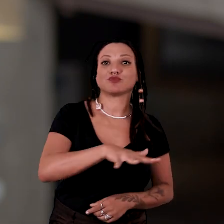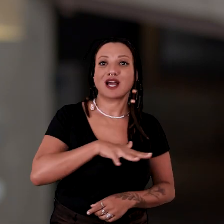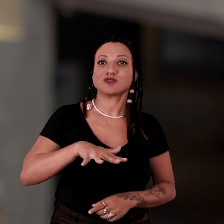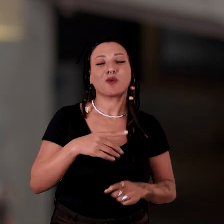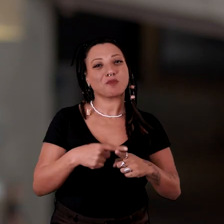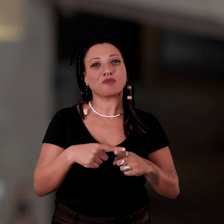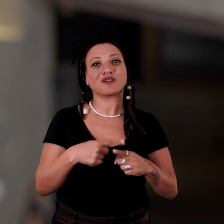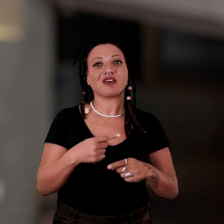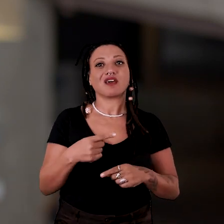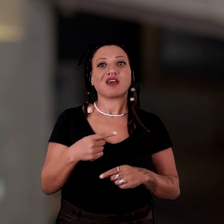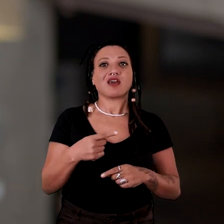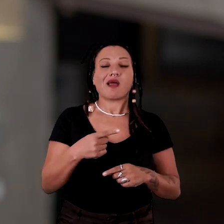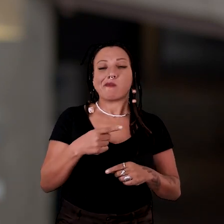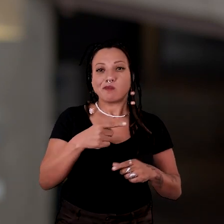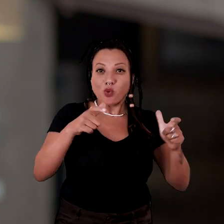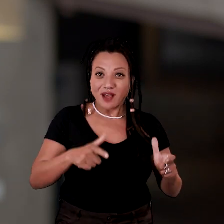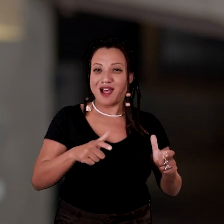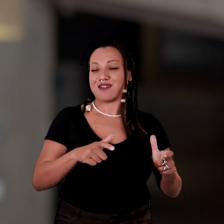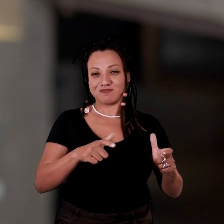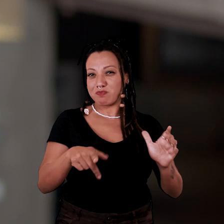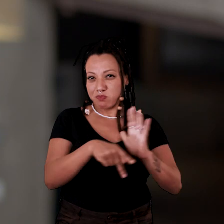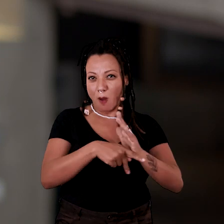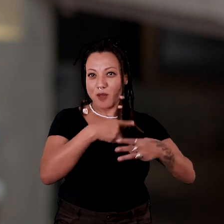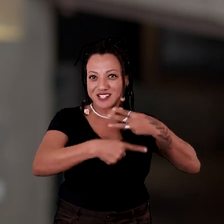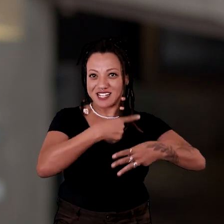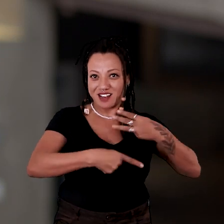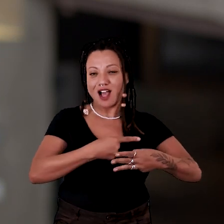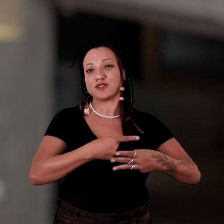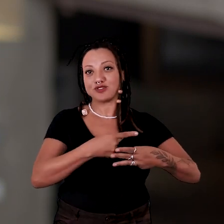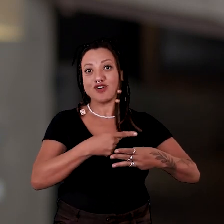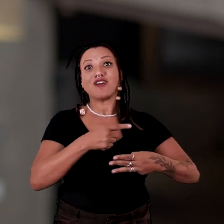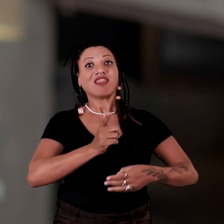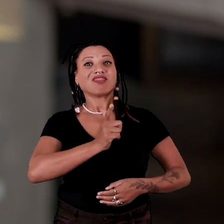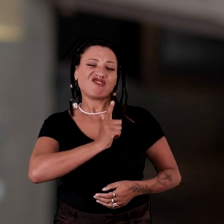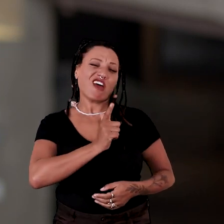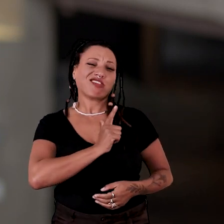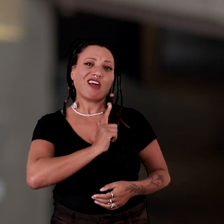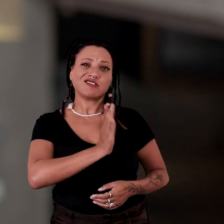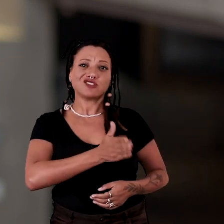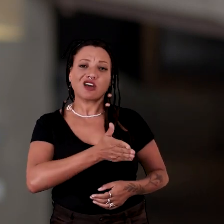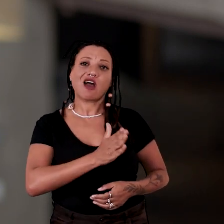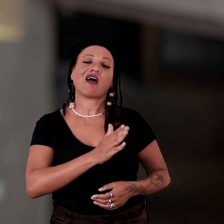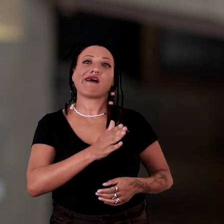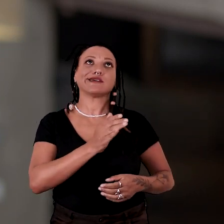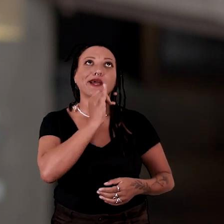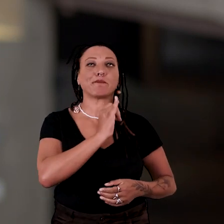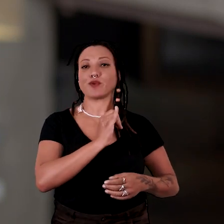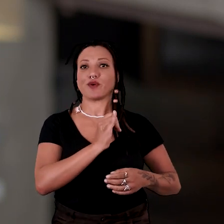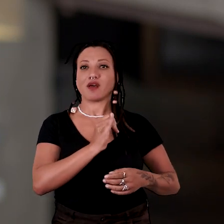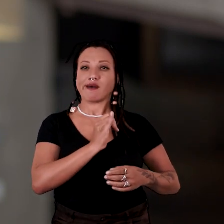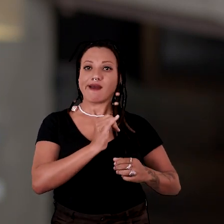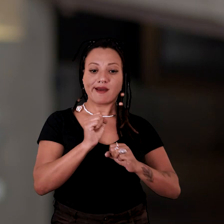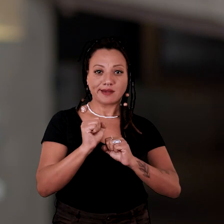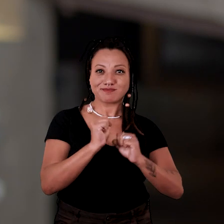né? Ou seja, eles trabalham com muito maquinário, esteiras, com prensas, com enfardamento e enfim. Só que